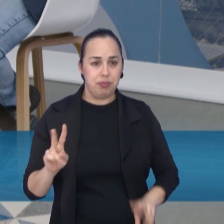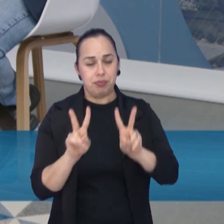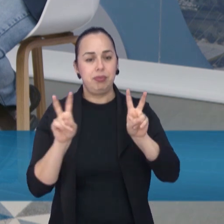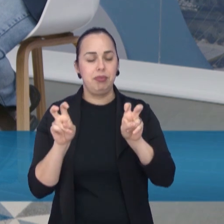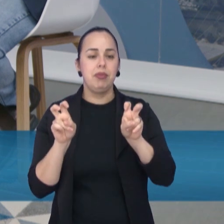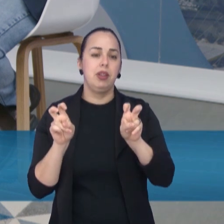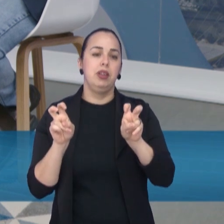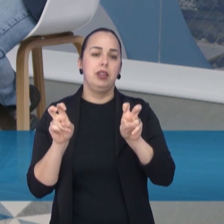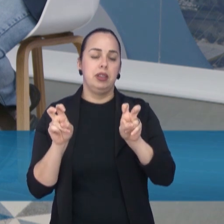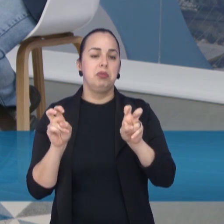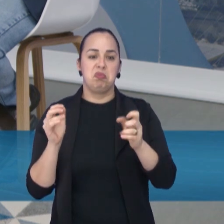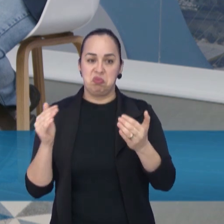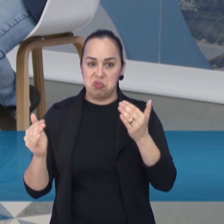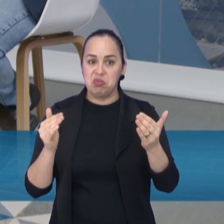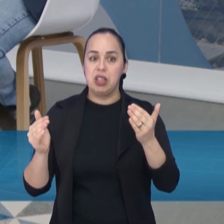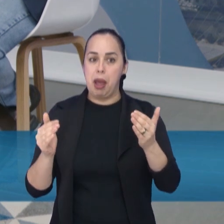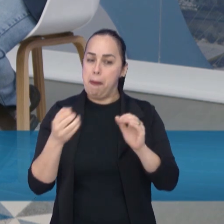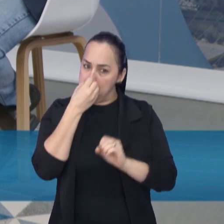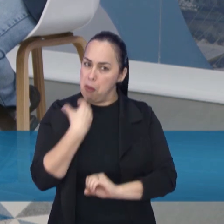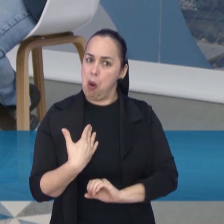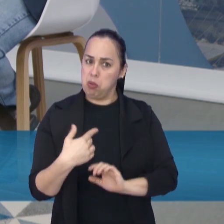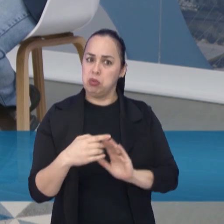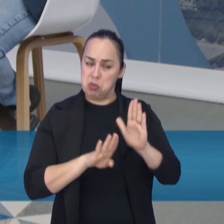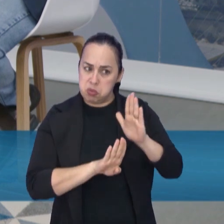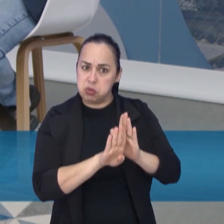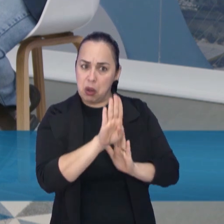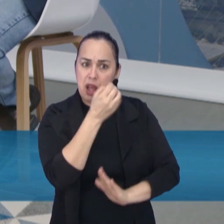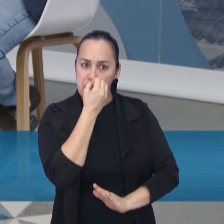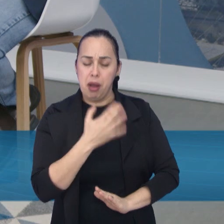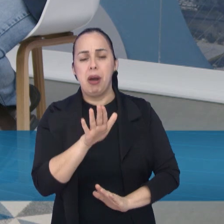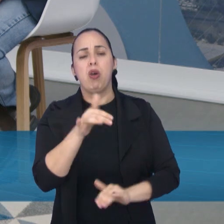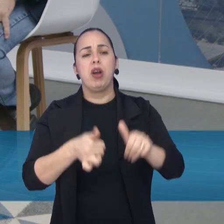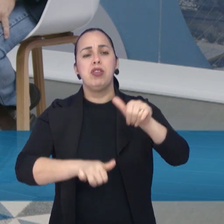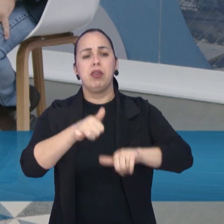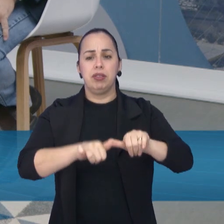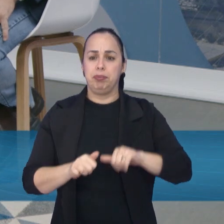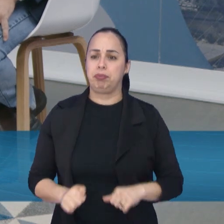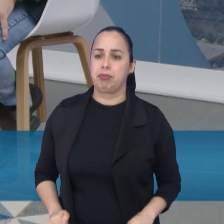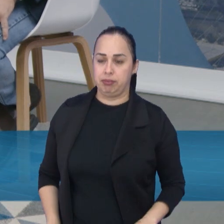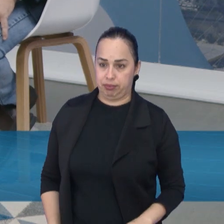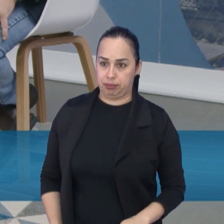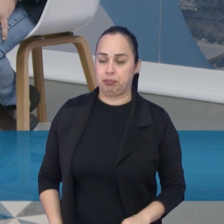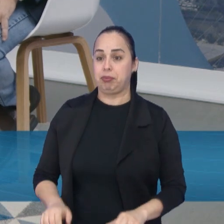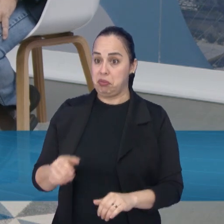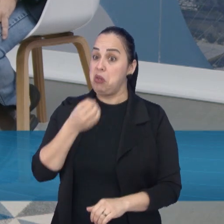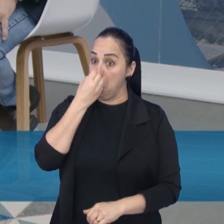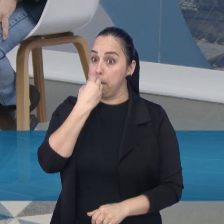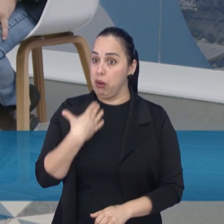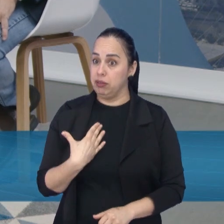número considerado positivo, né? Poderia ser melhor? Como que você avalia esse contexto? Positivo